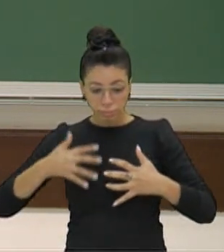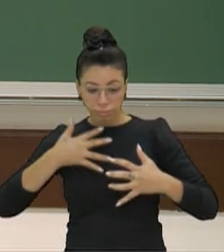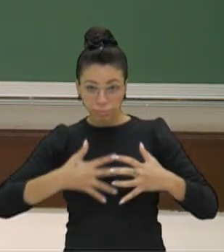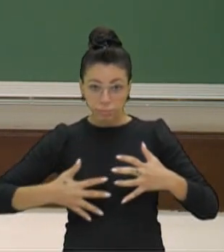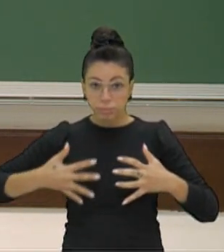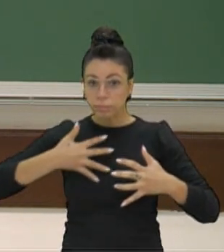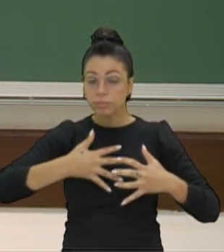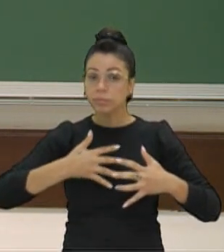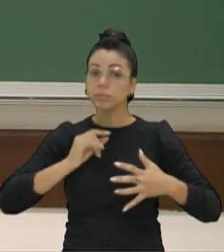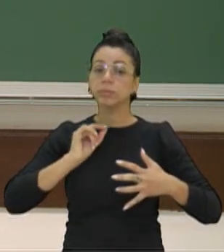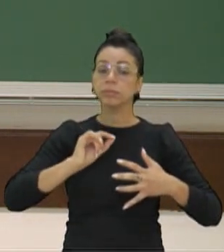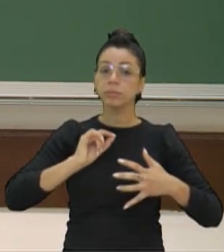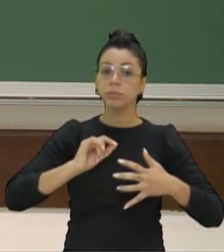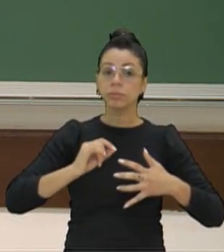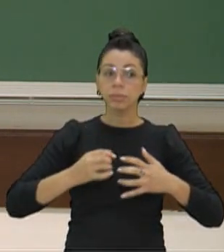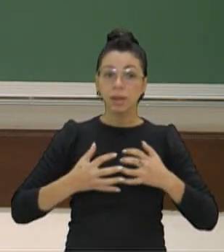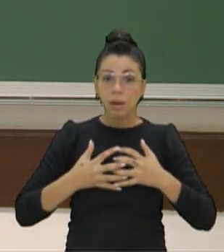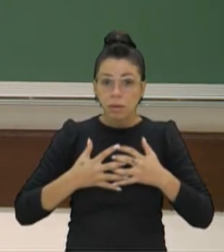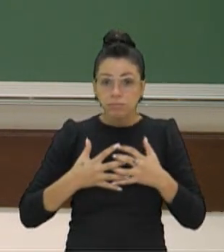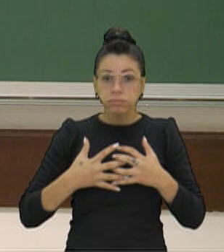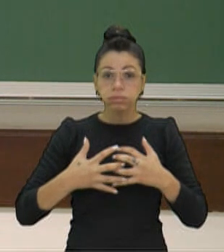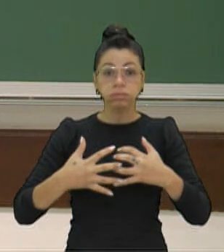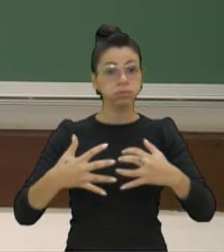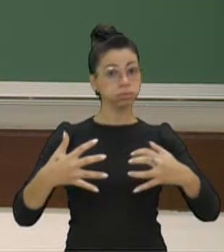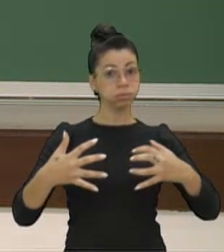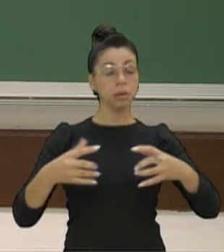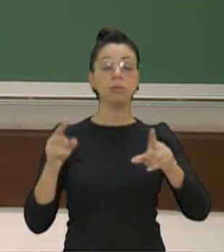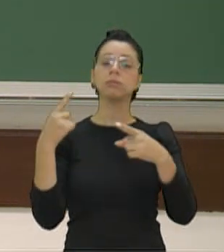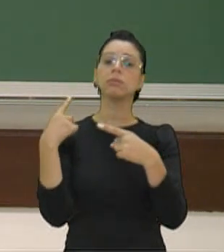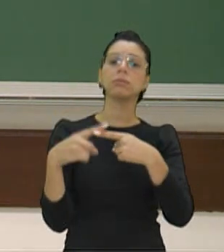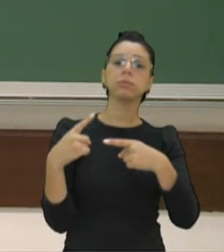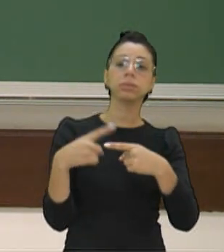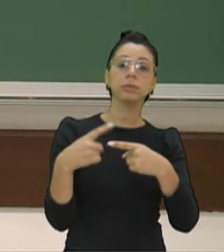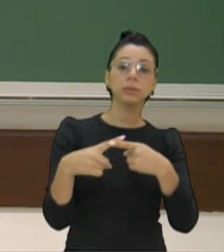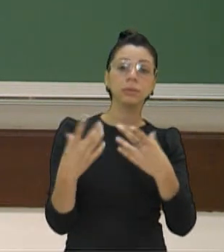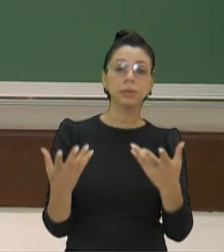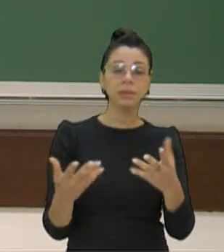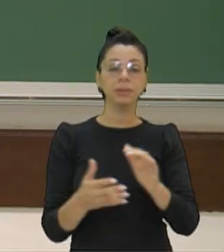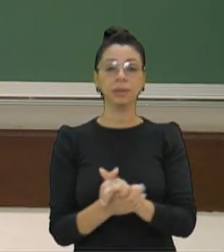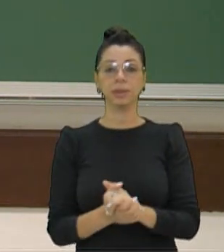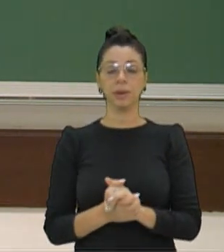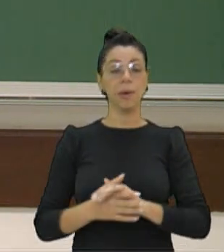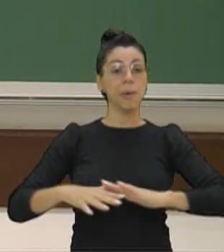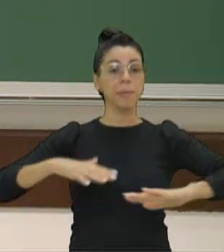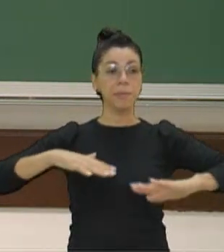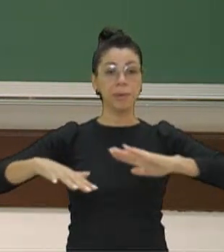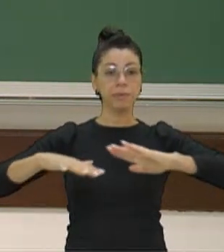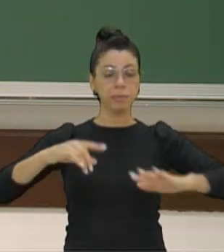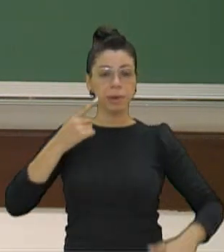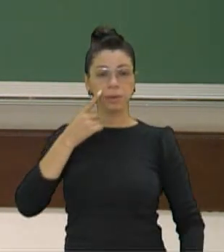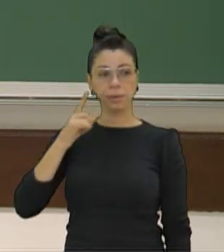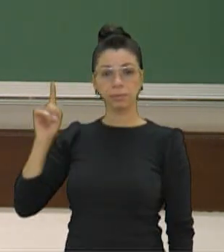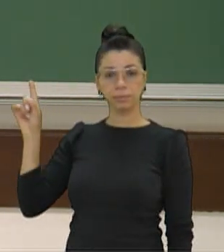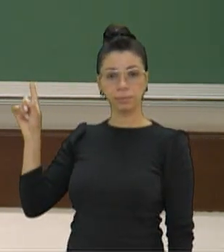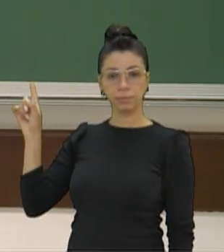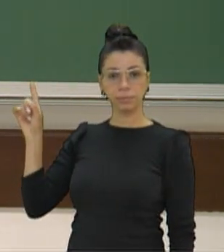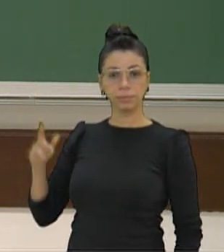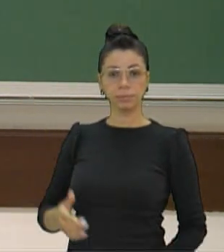peito, ela aumenta de volume. Por quê? Olha só o movimento de inspiração, ó.